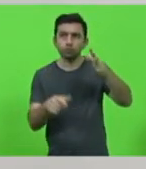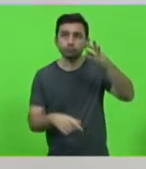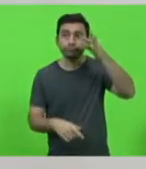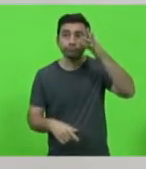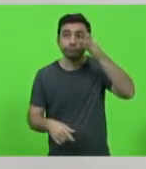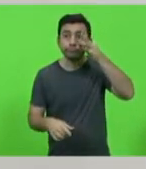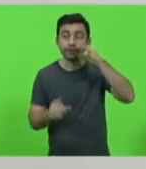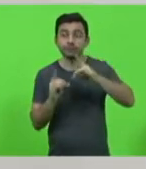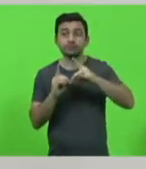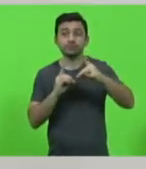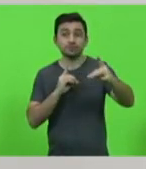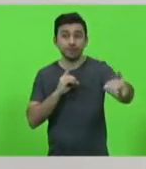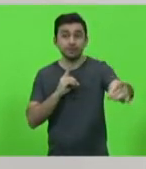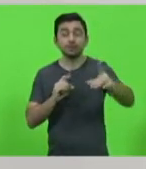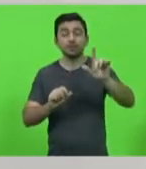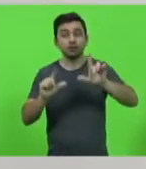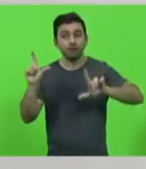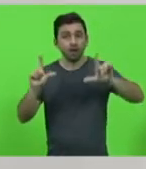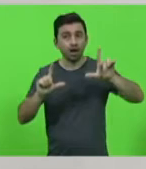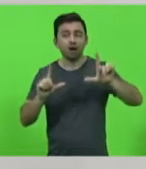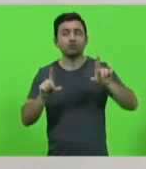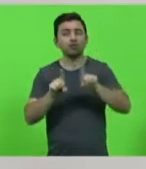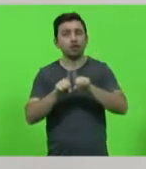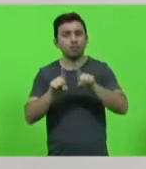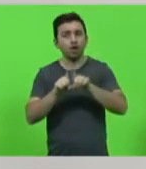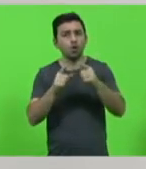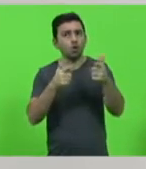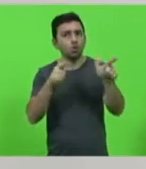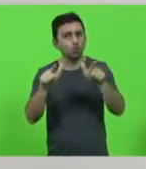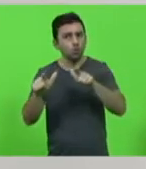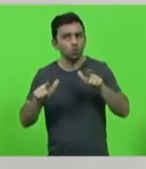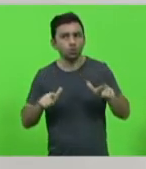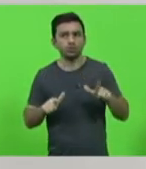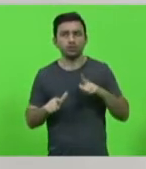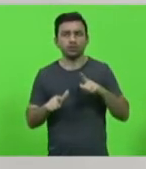aqueles que nos acompanham pela TVA e pelas outras plataformas digitais.